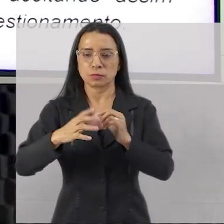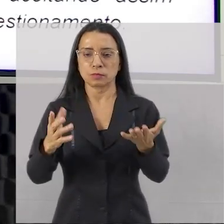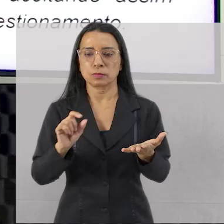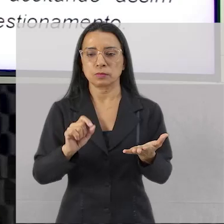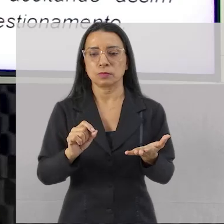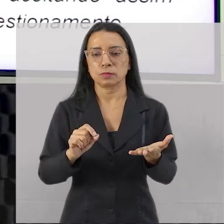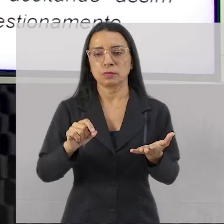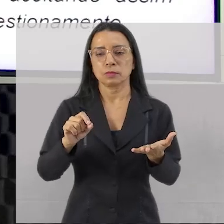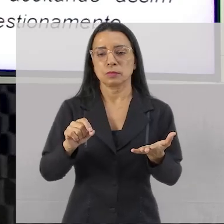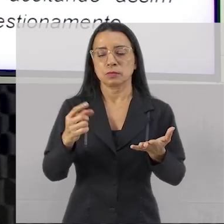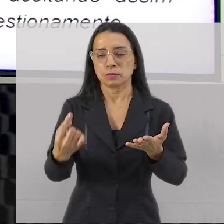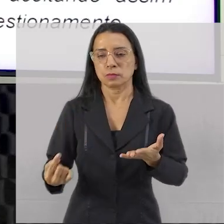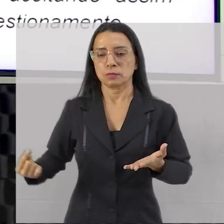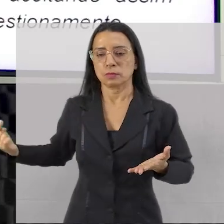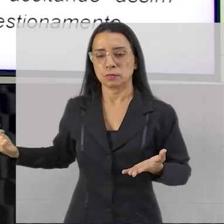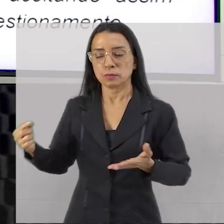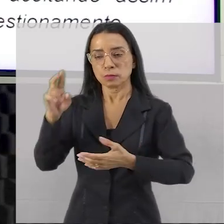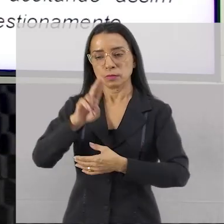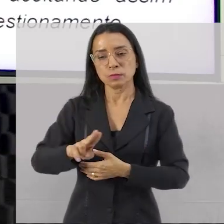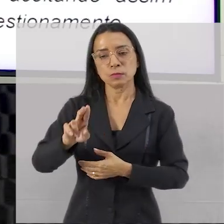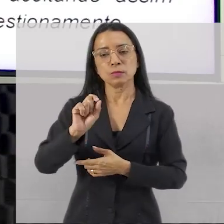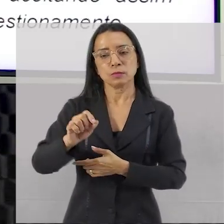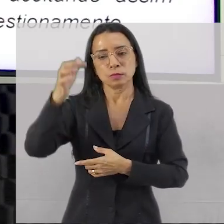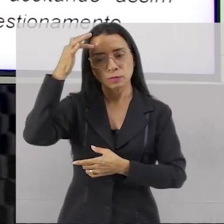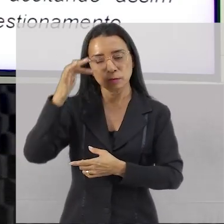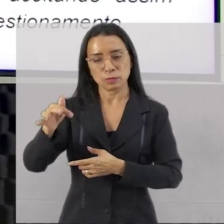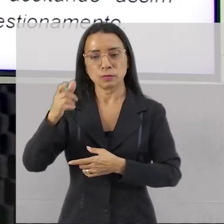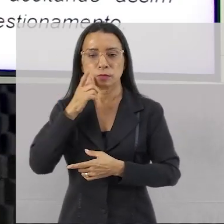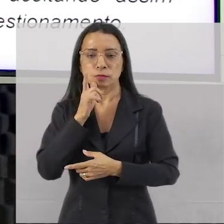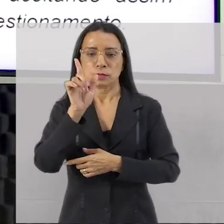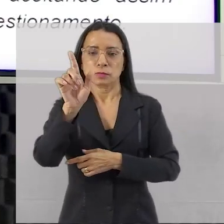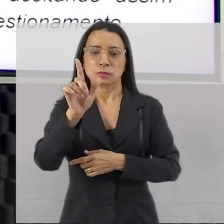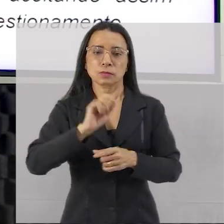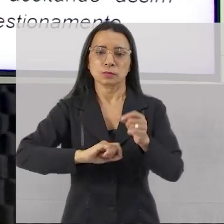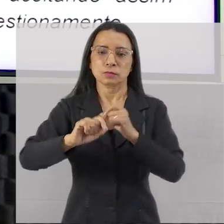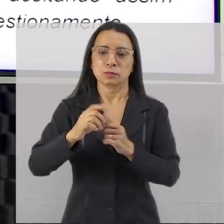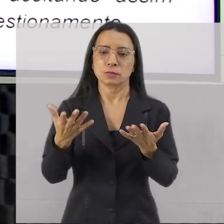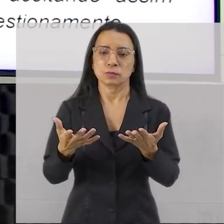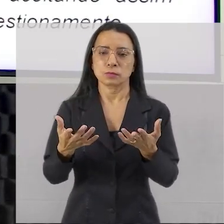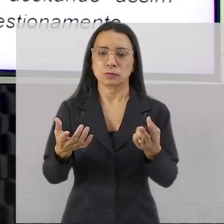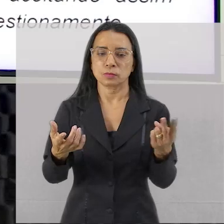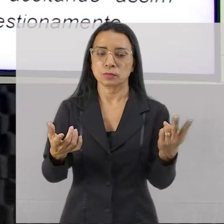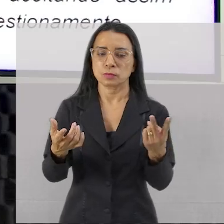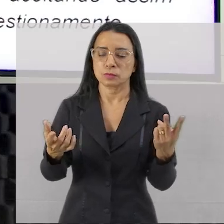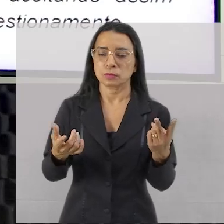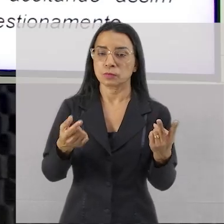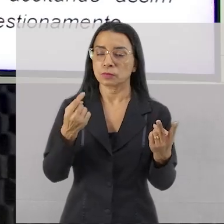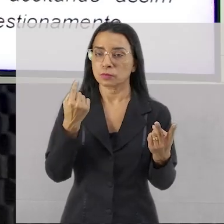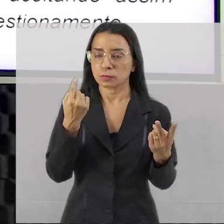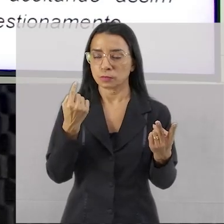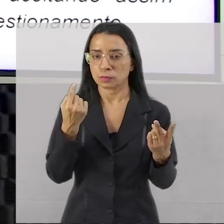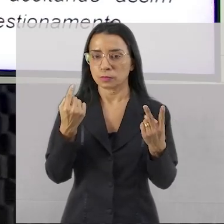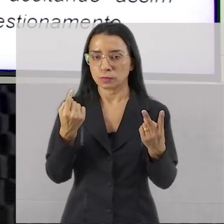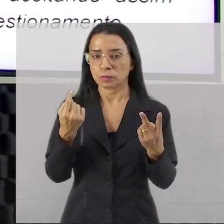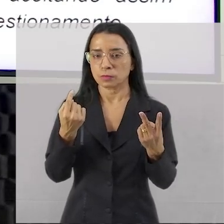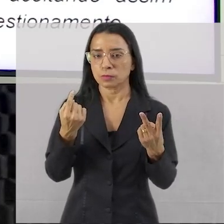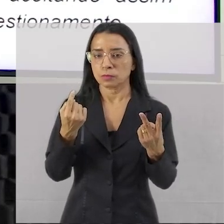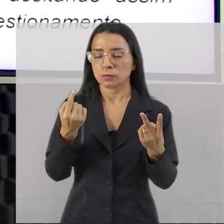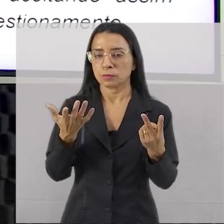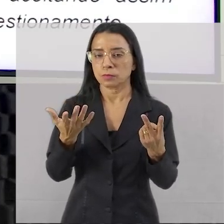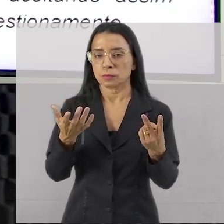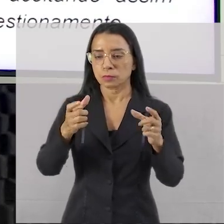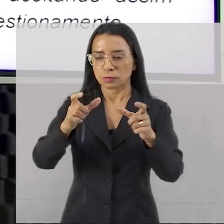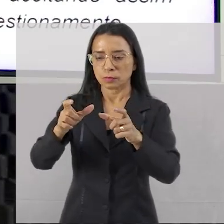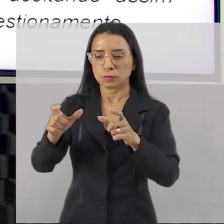ele utilizou filosofia, alcançando o mínimo de 2 áreas do conhecimento. Então, esse é outro ponto